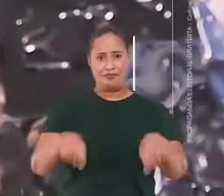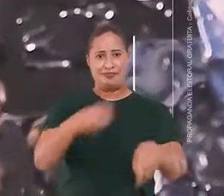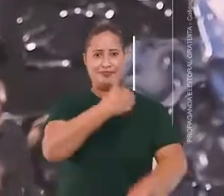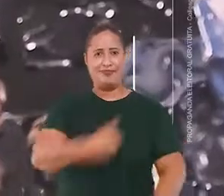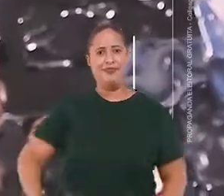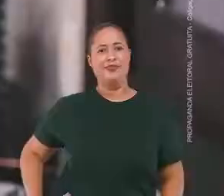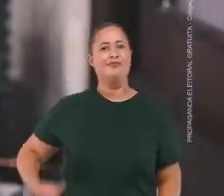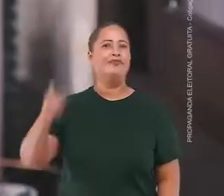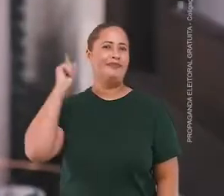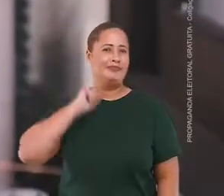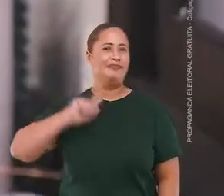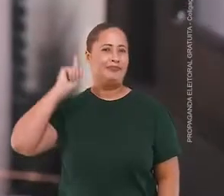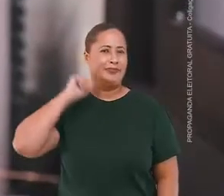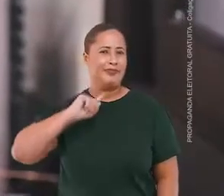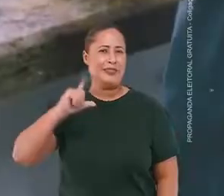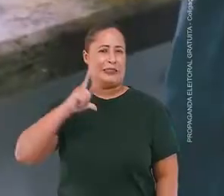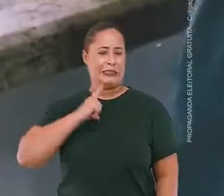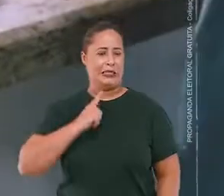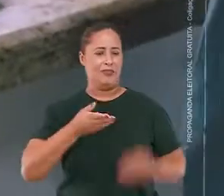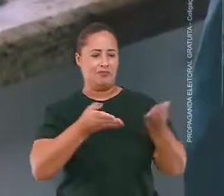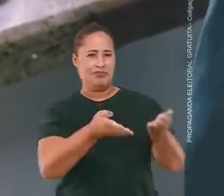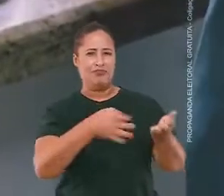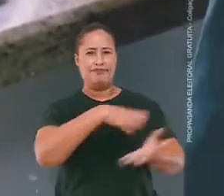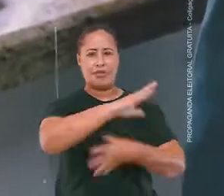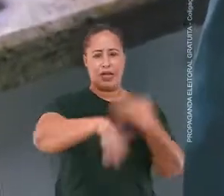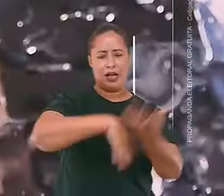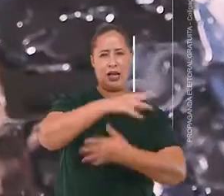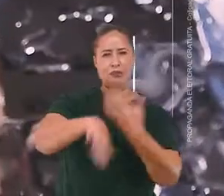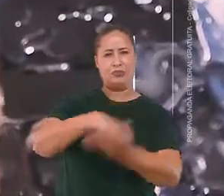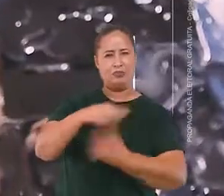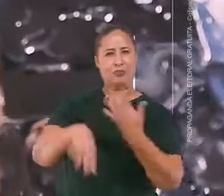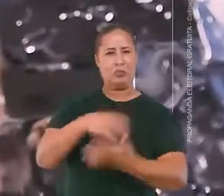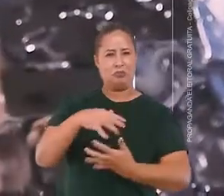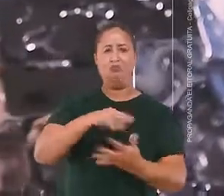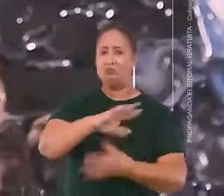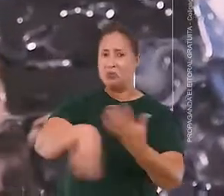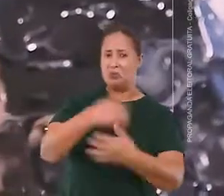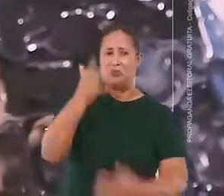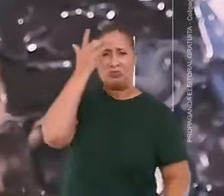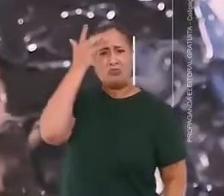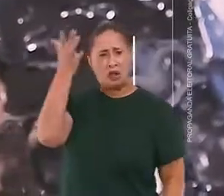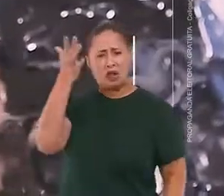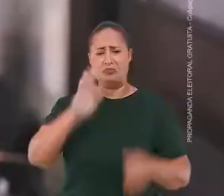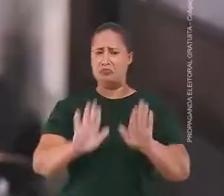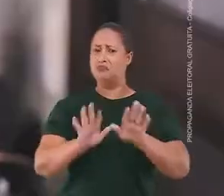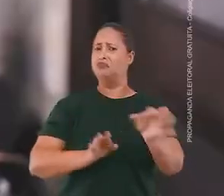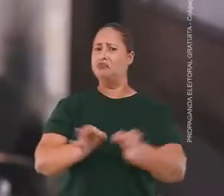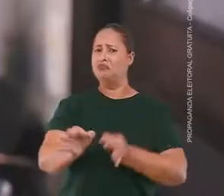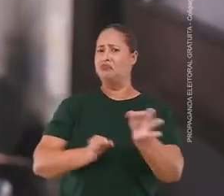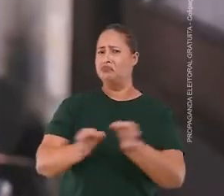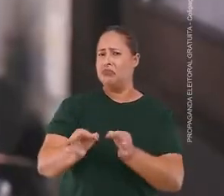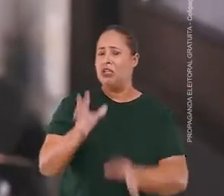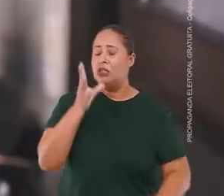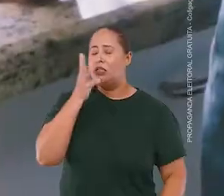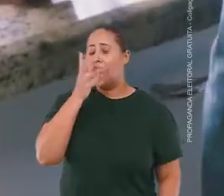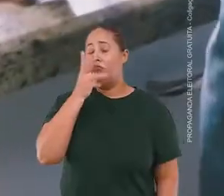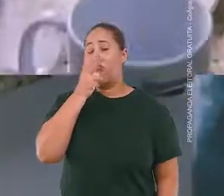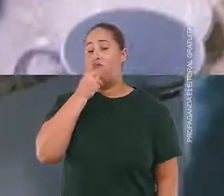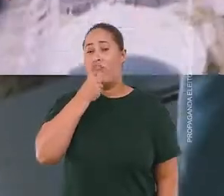Quando eu assumi o governo, o Estado estava assim, ó. Para bagunçar é fácil, mas para